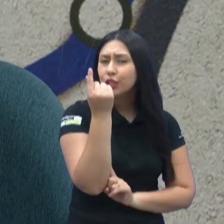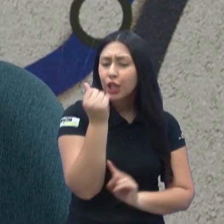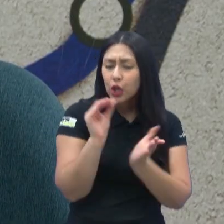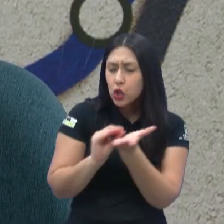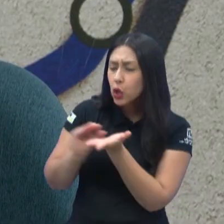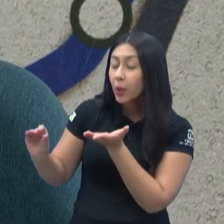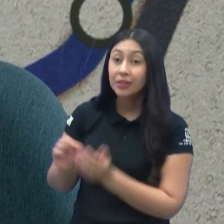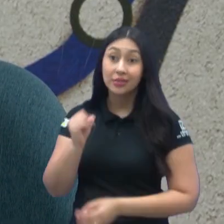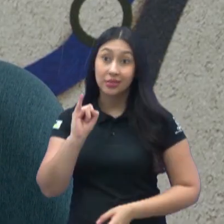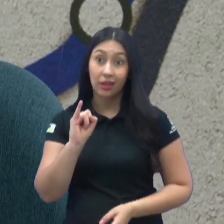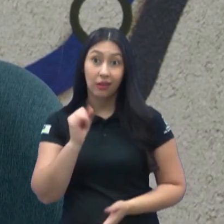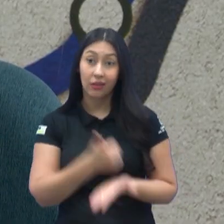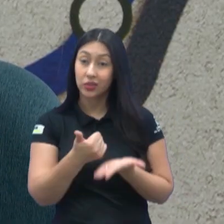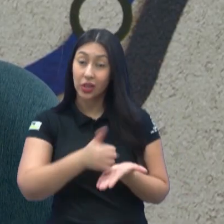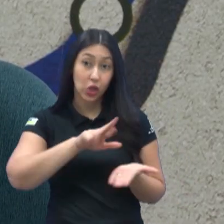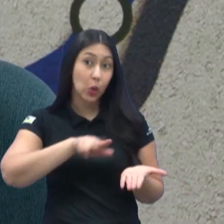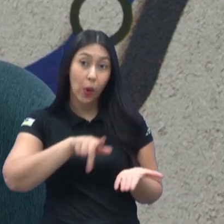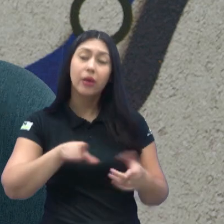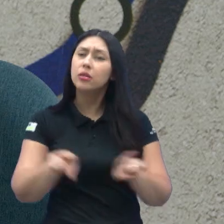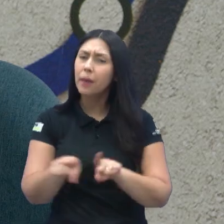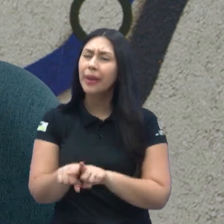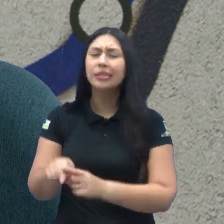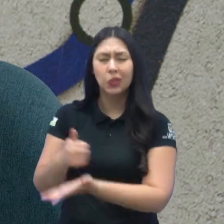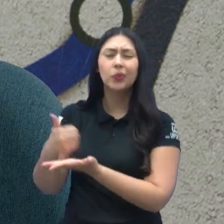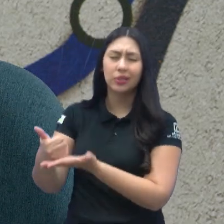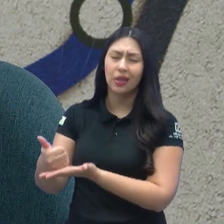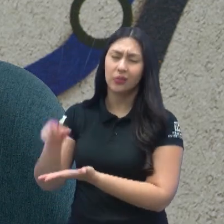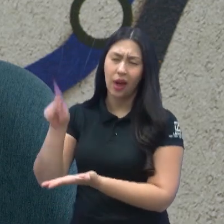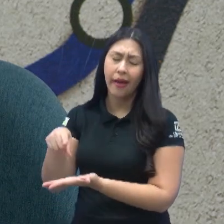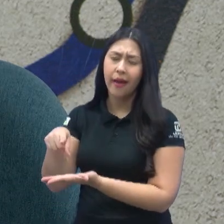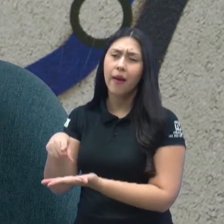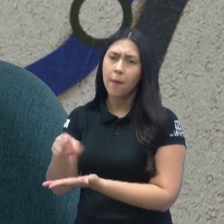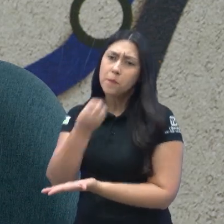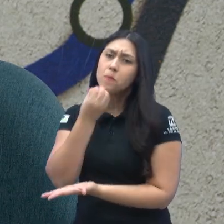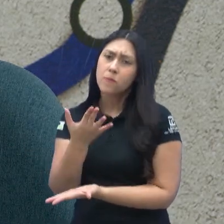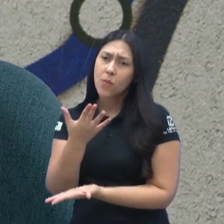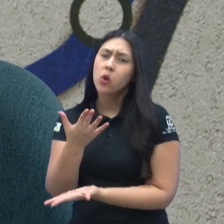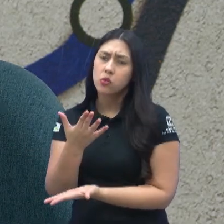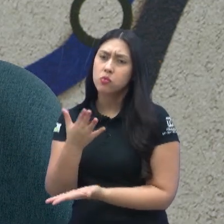CLT, e mesmo que seja para você conseguir fazer um planejamento privado, né, complementar,